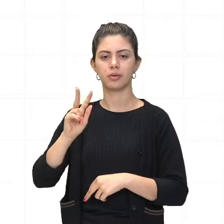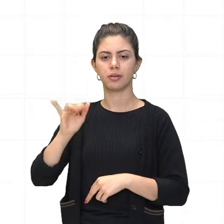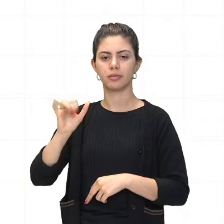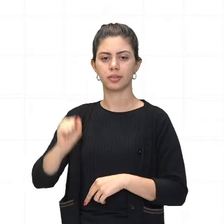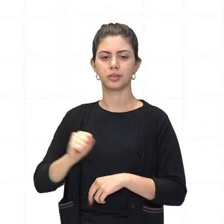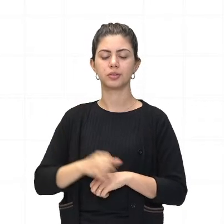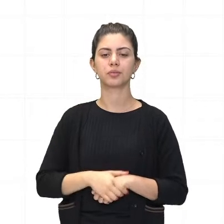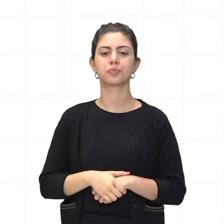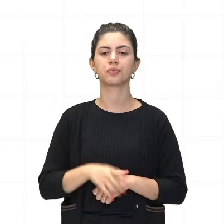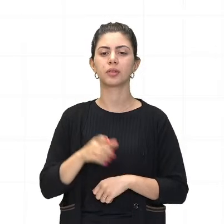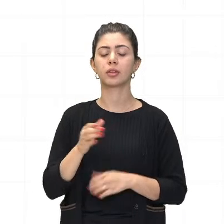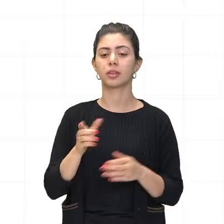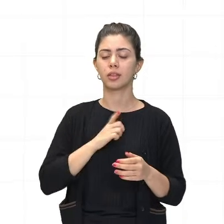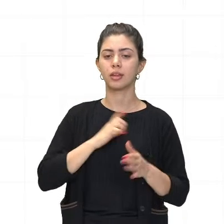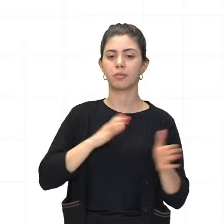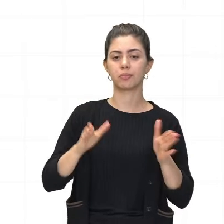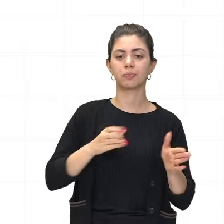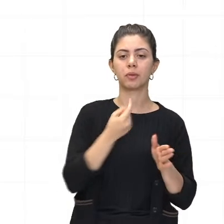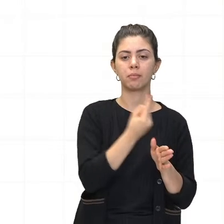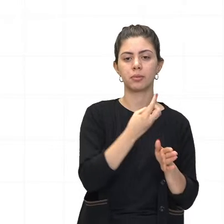Revolução de Avis ocorreu entre